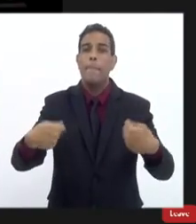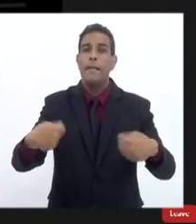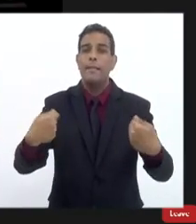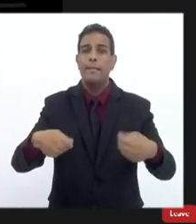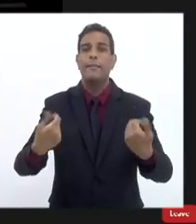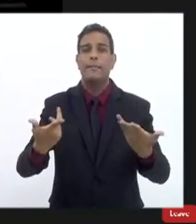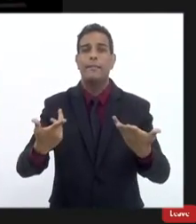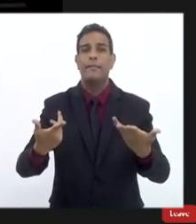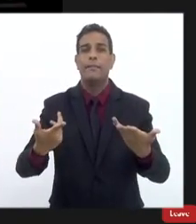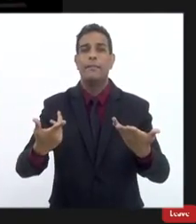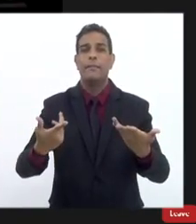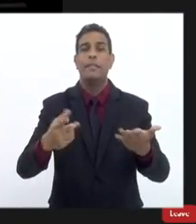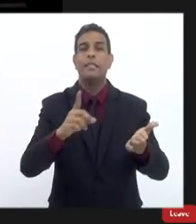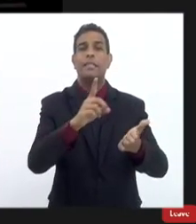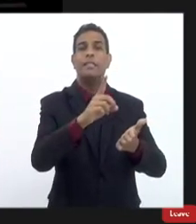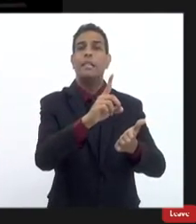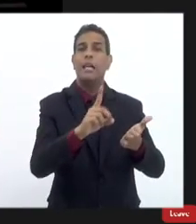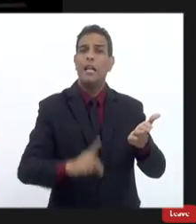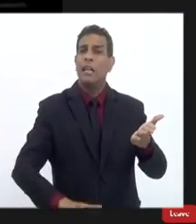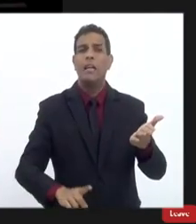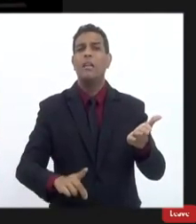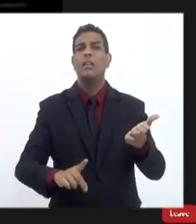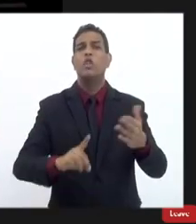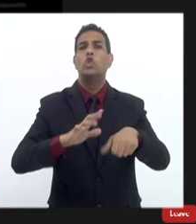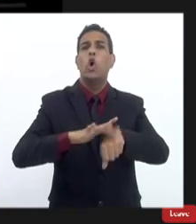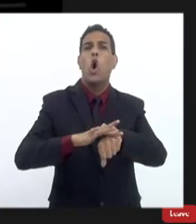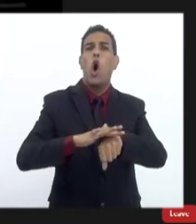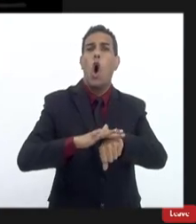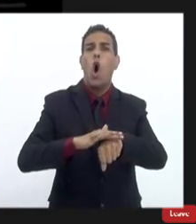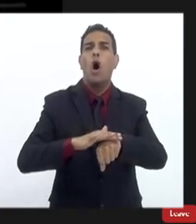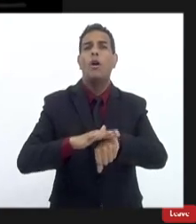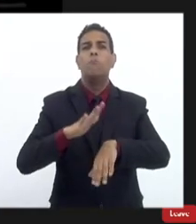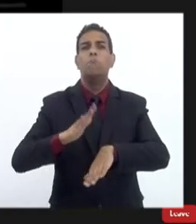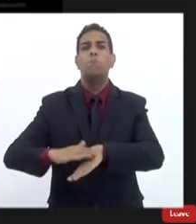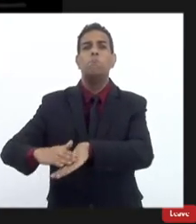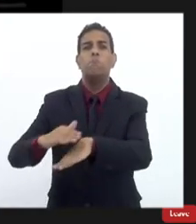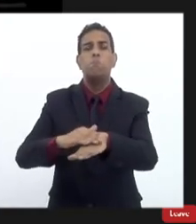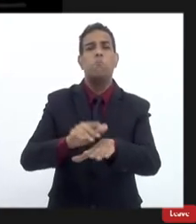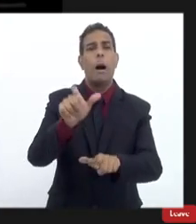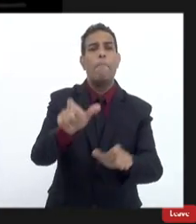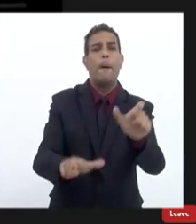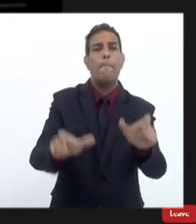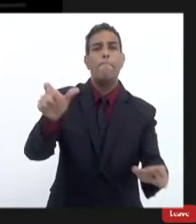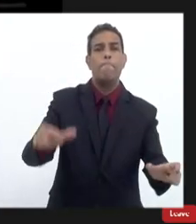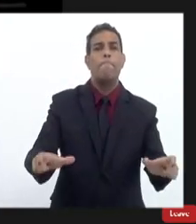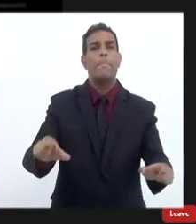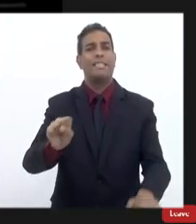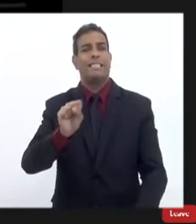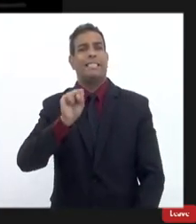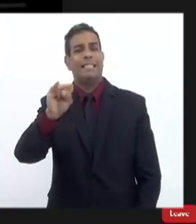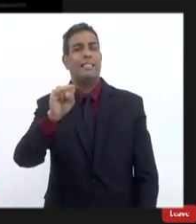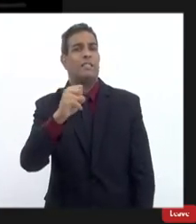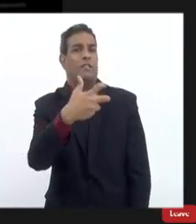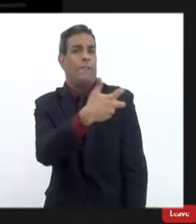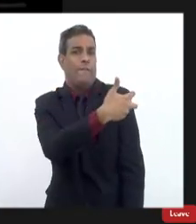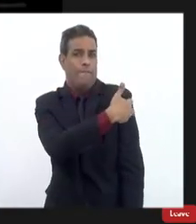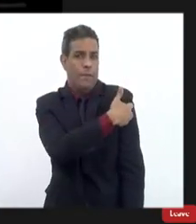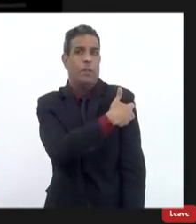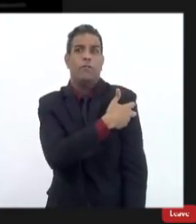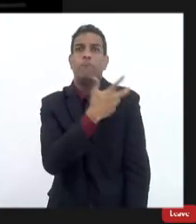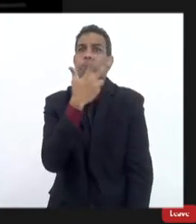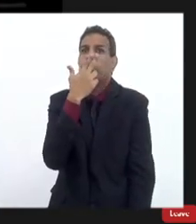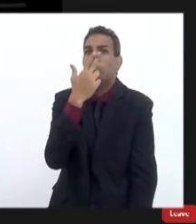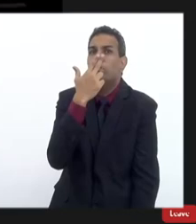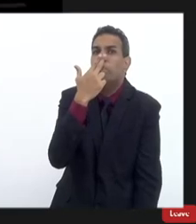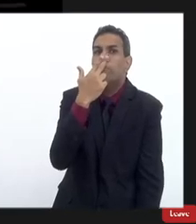ter uma declaração de comorbidade para que estas pessoas, a gente sabe que mesmo vacinada, correm o